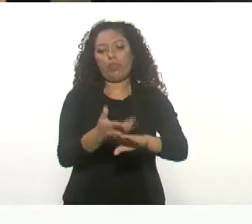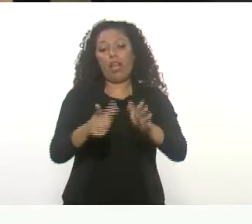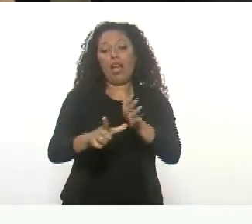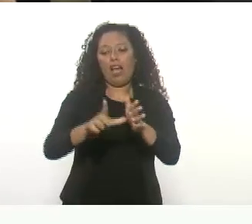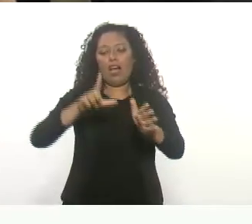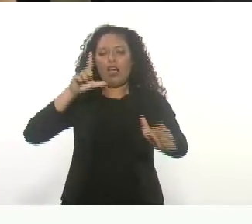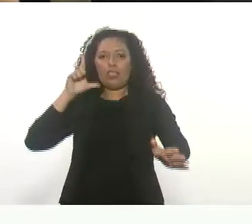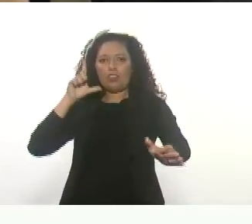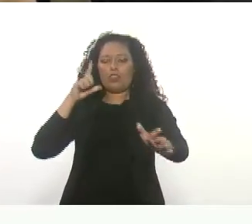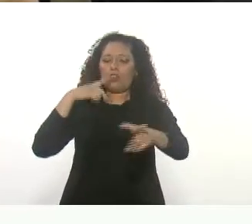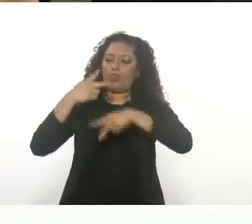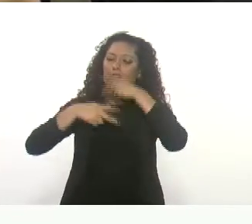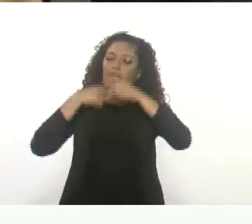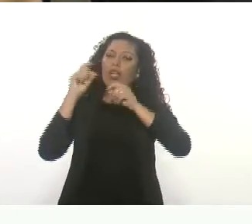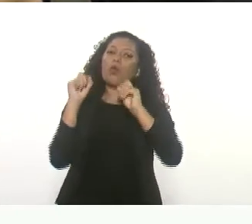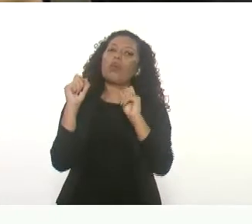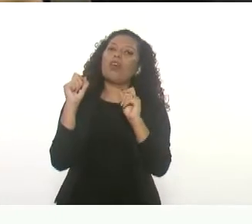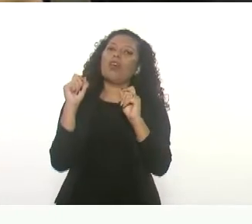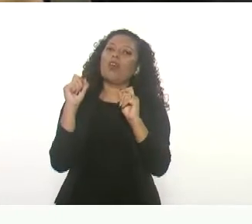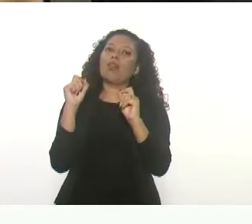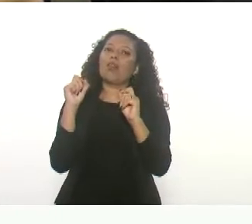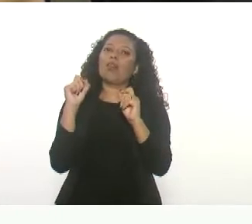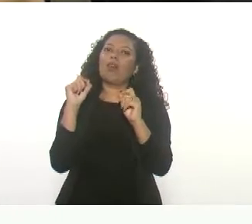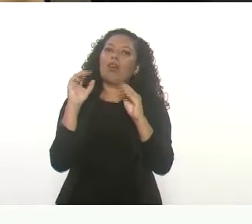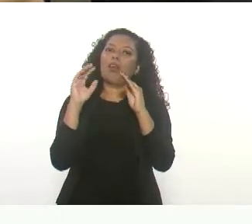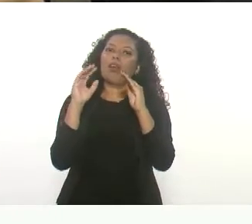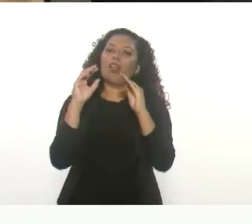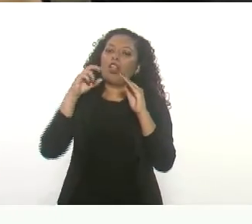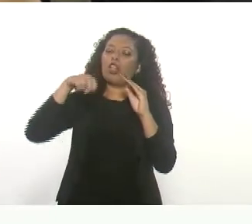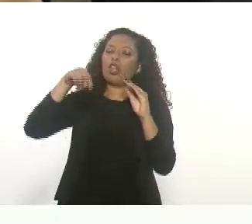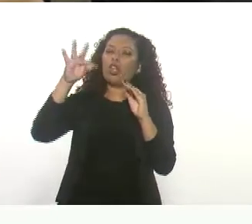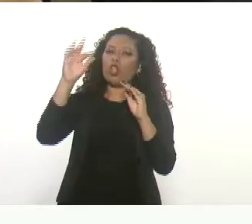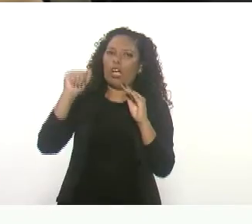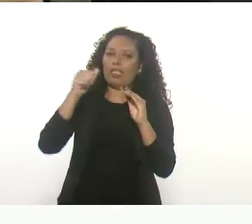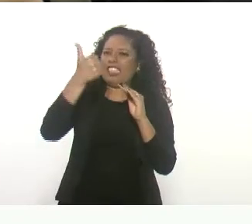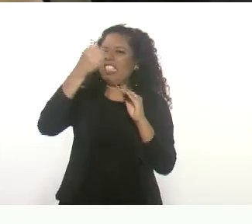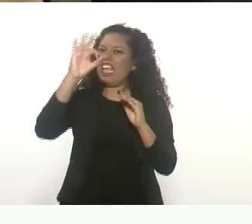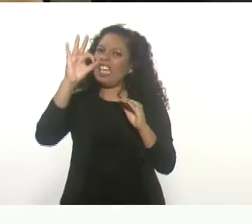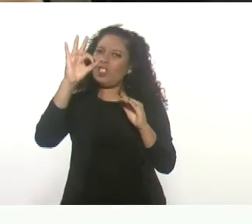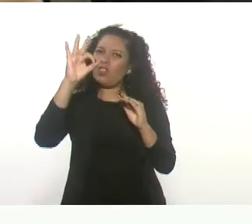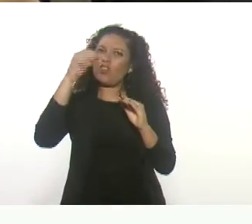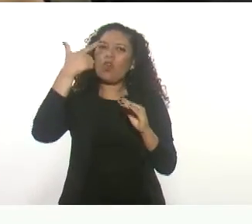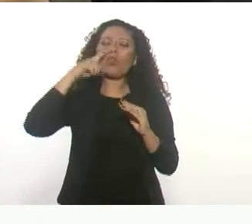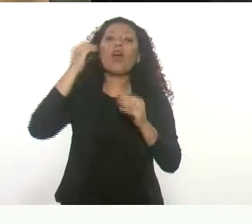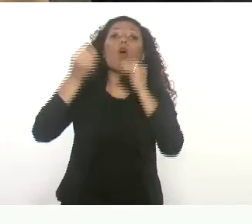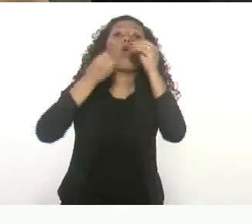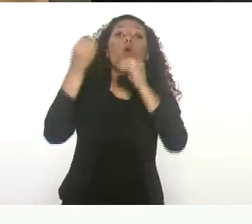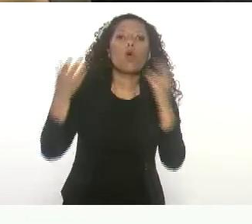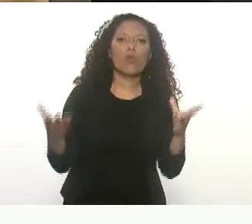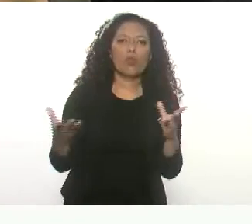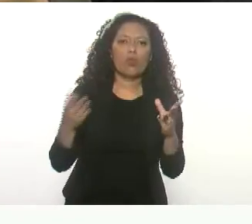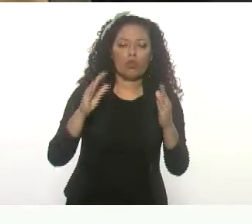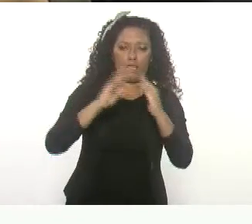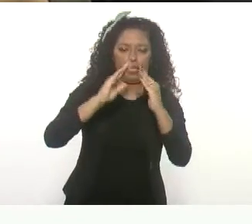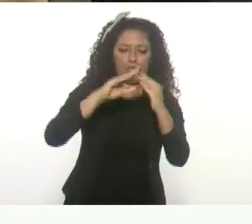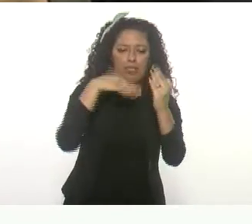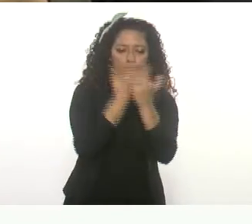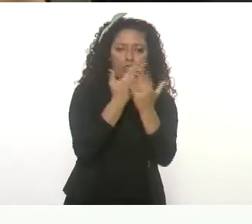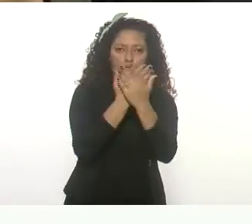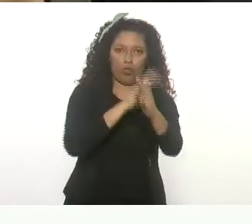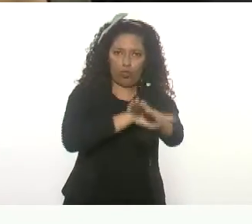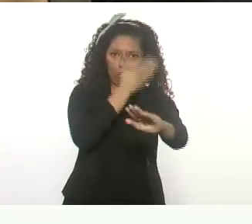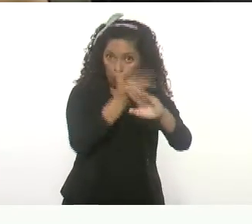a qualidade do ensino. A gente só vai conseguir aumentar as notas, não é com o tempo integral, é com a qualidade do ensino.